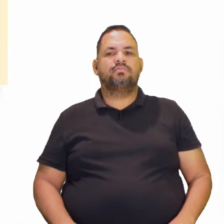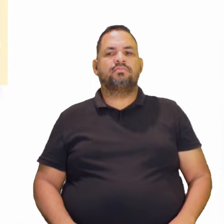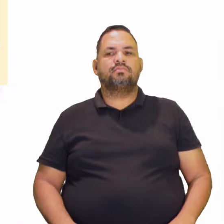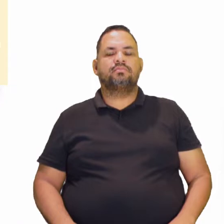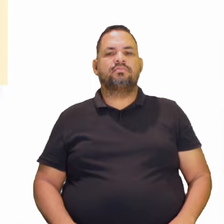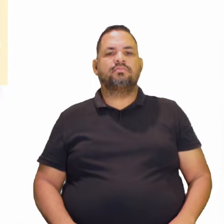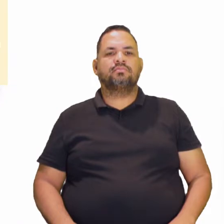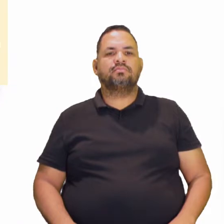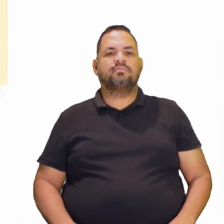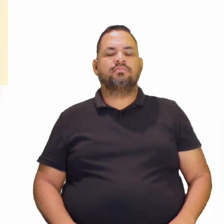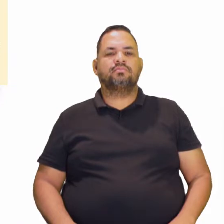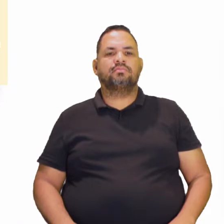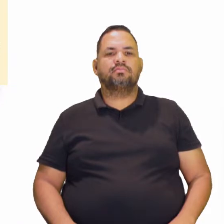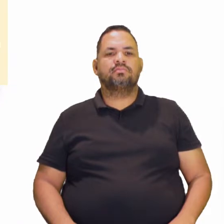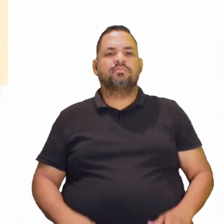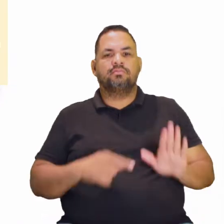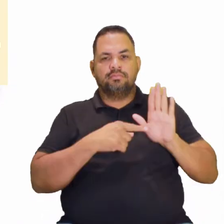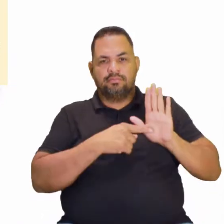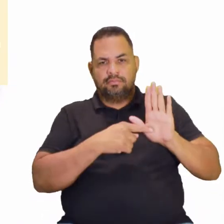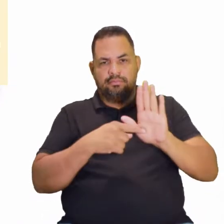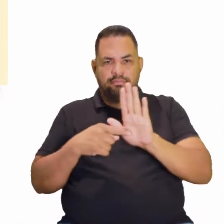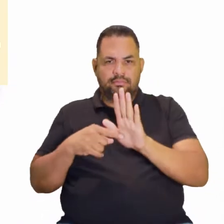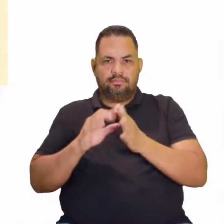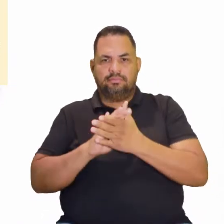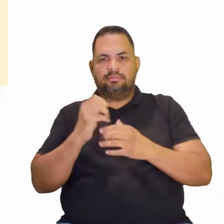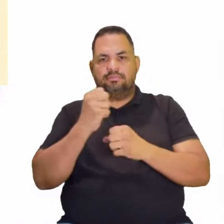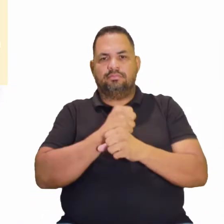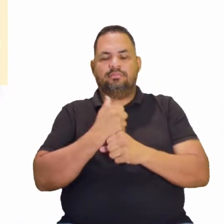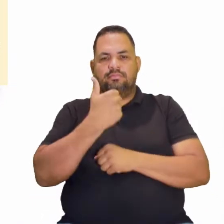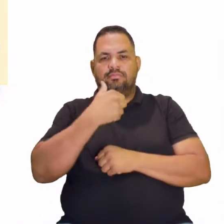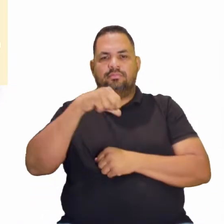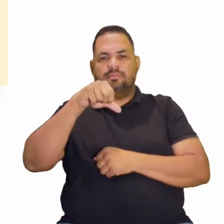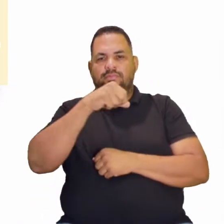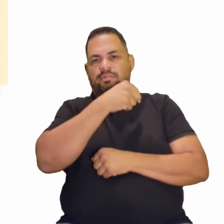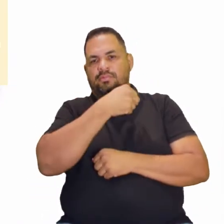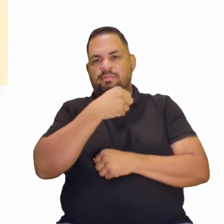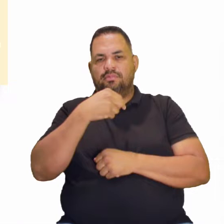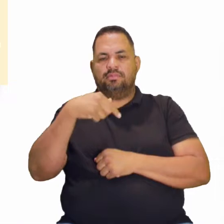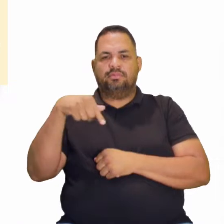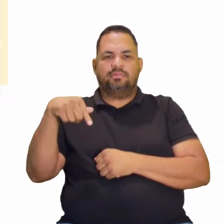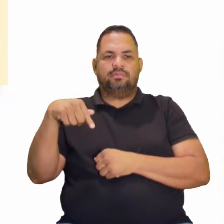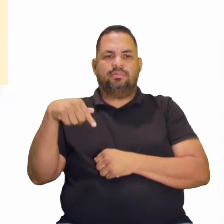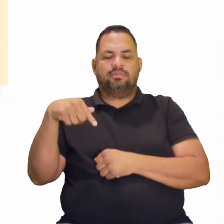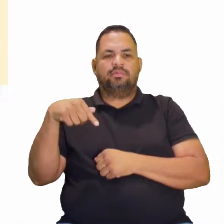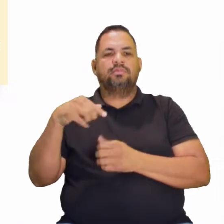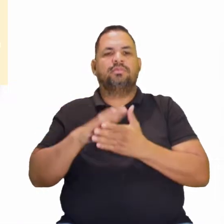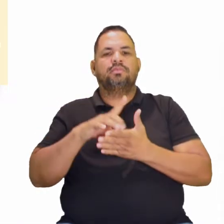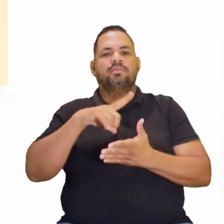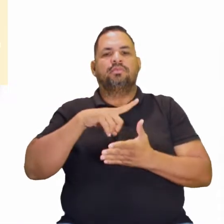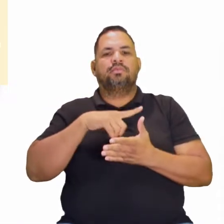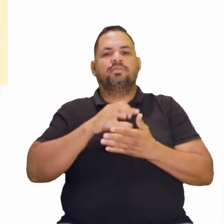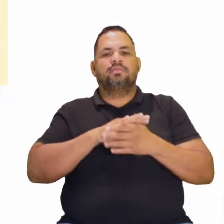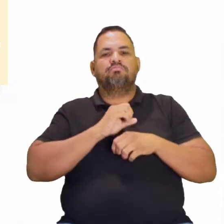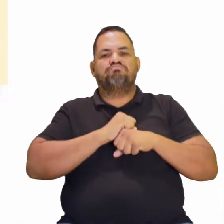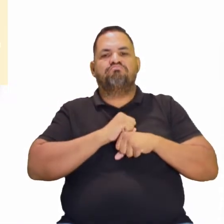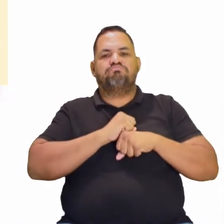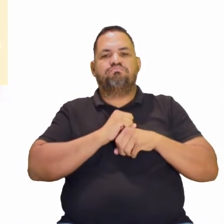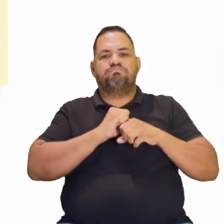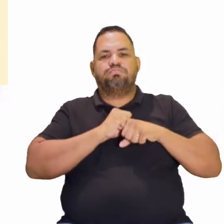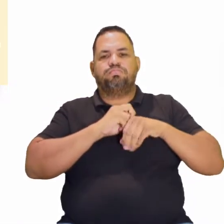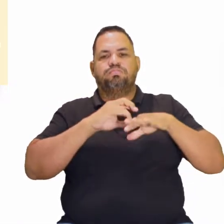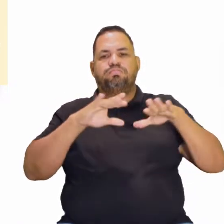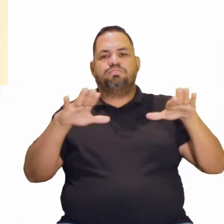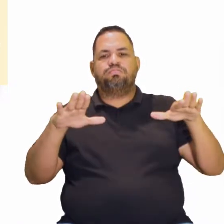ó. Então, nessa exposição de 1917, teve grande repercussão, né?